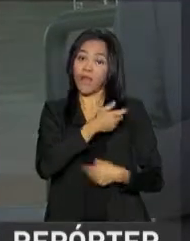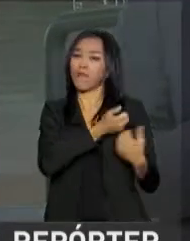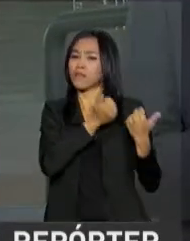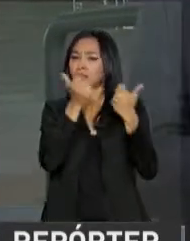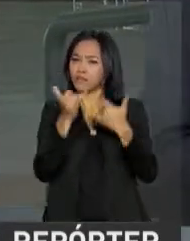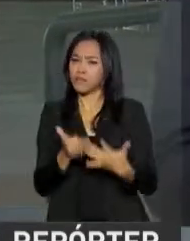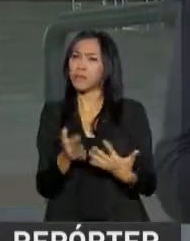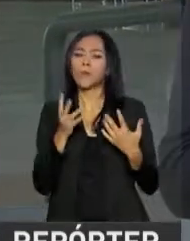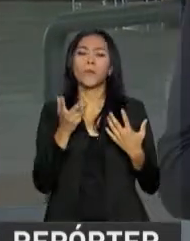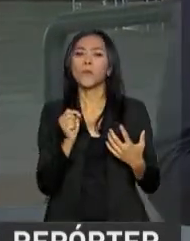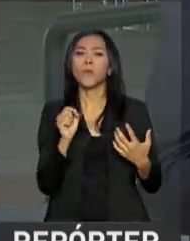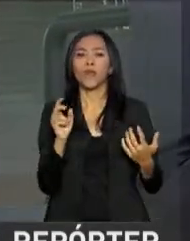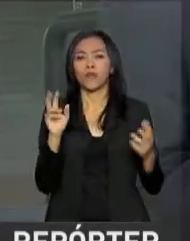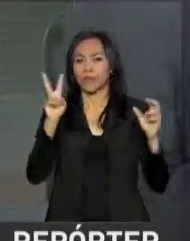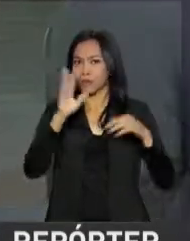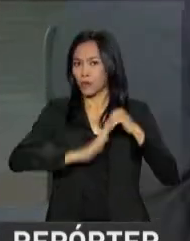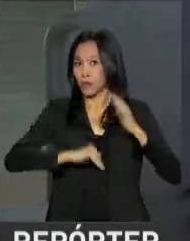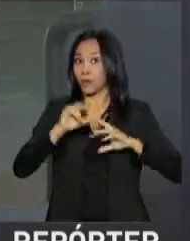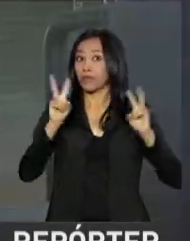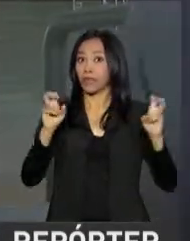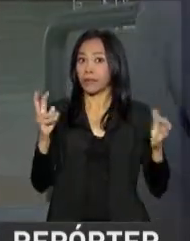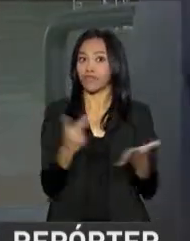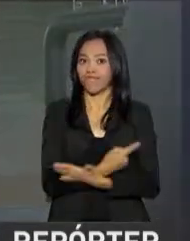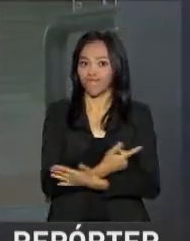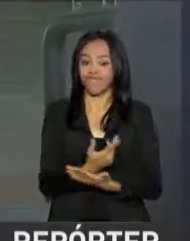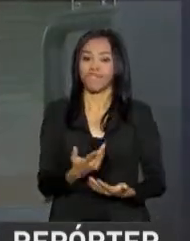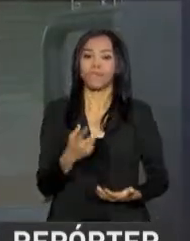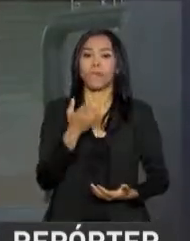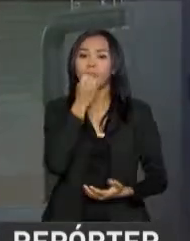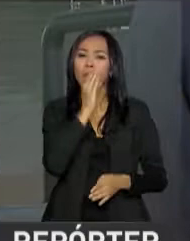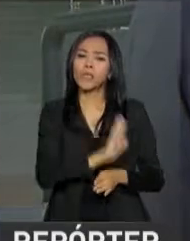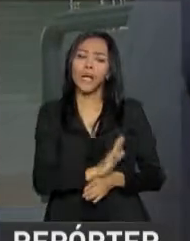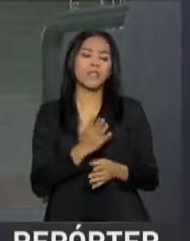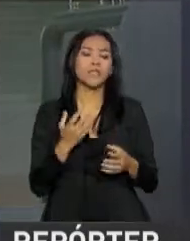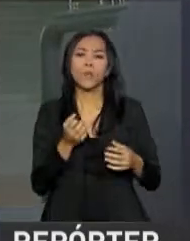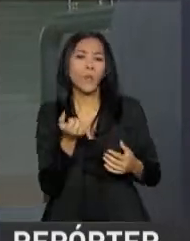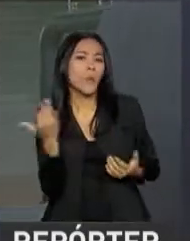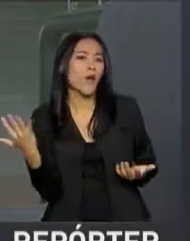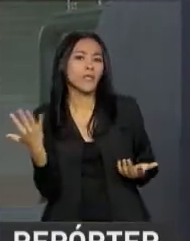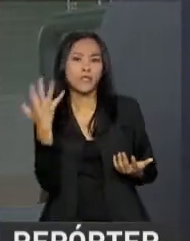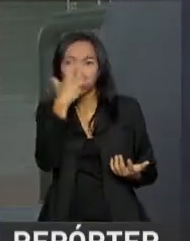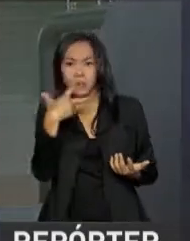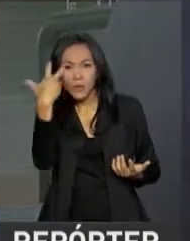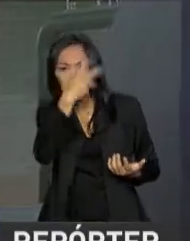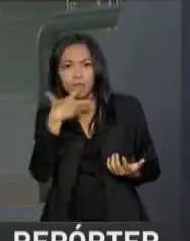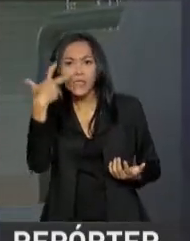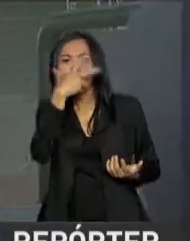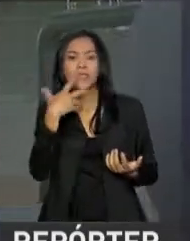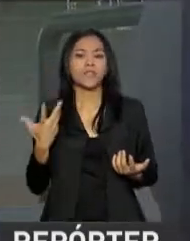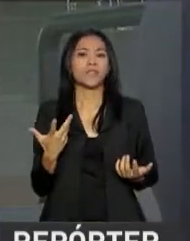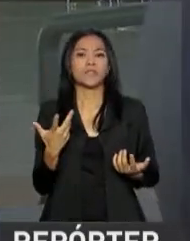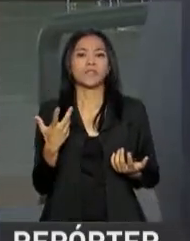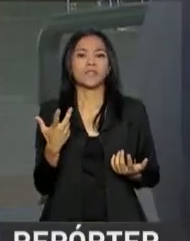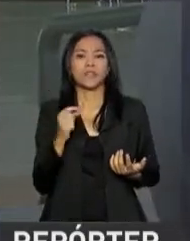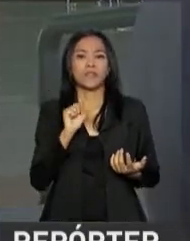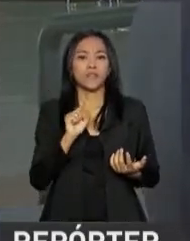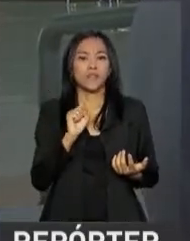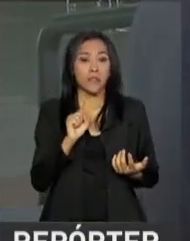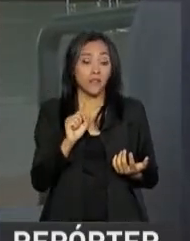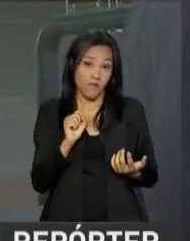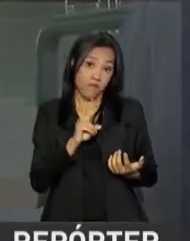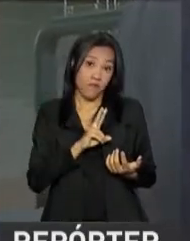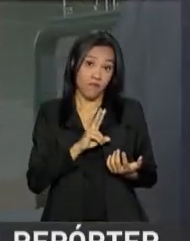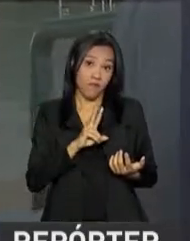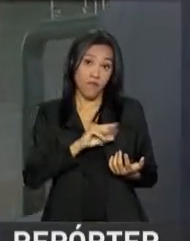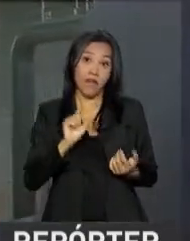pouco com a gente sobre o assunto boa tarde débora quais são essas músicas ea um desdobramento em relação